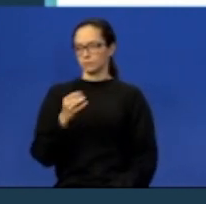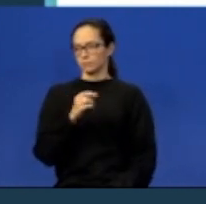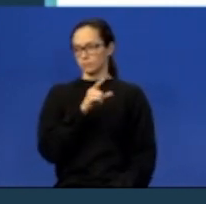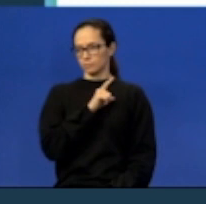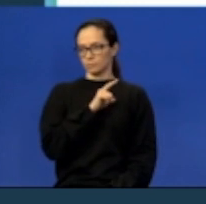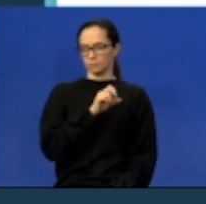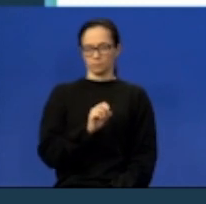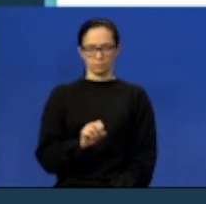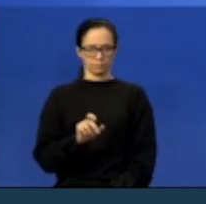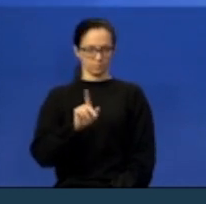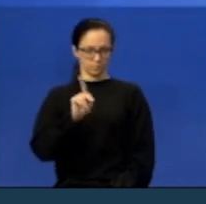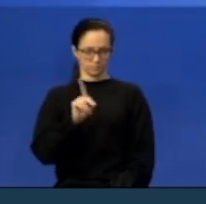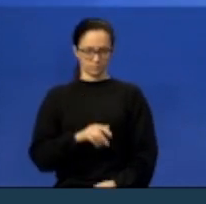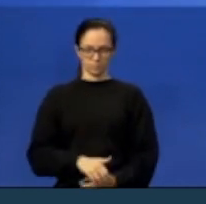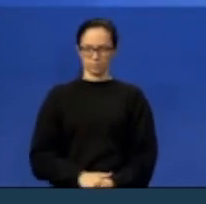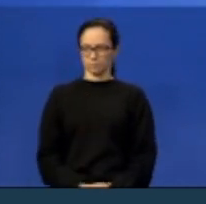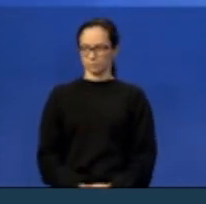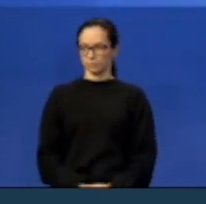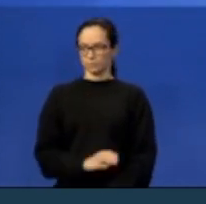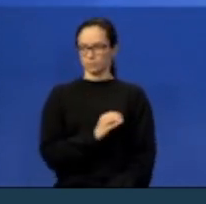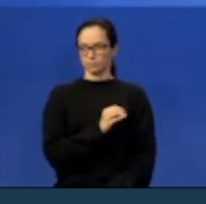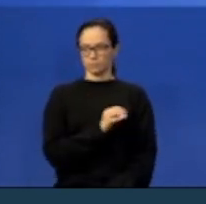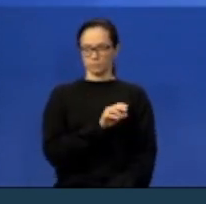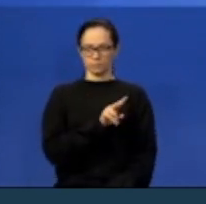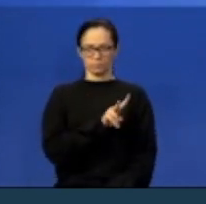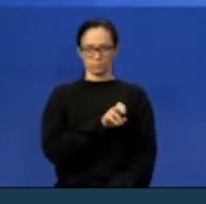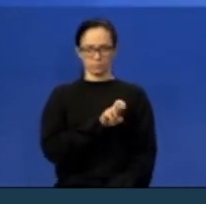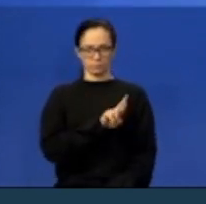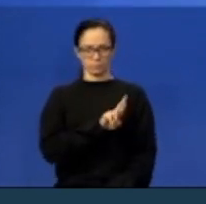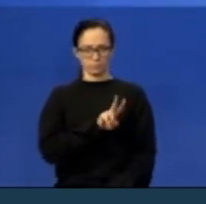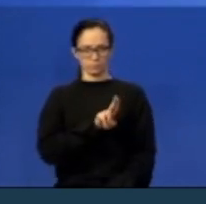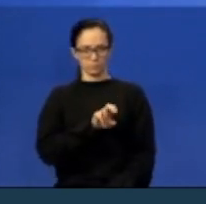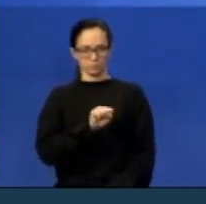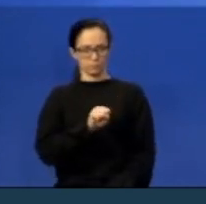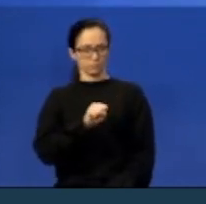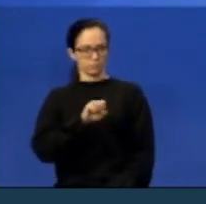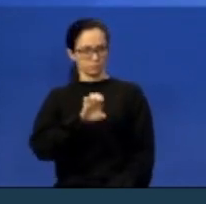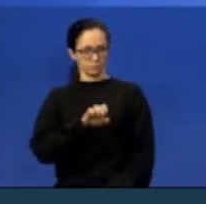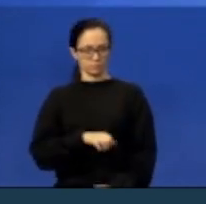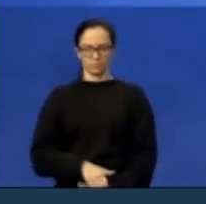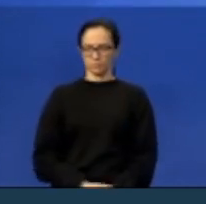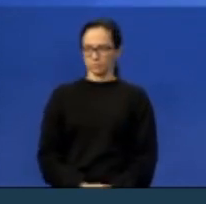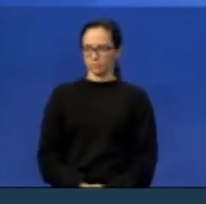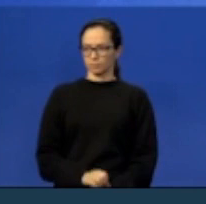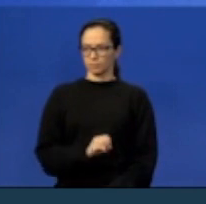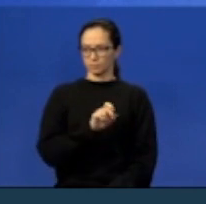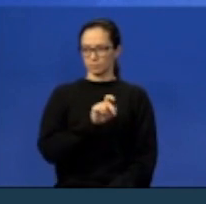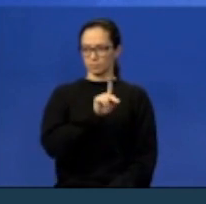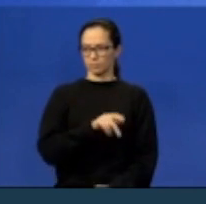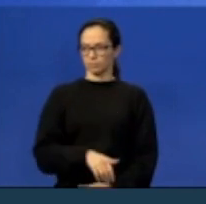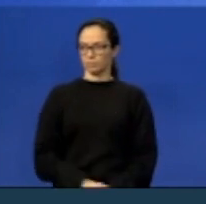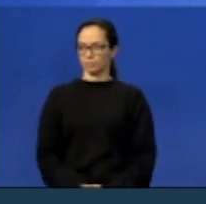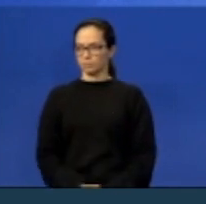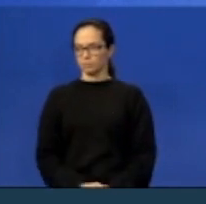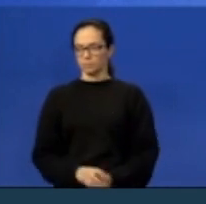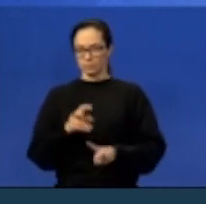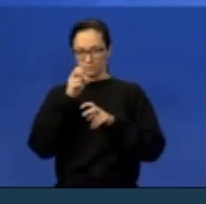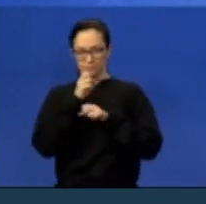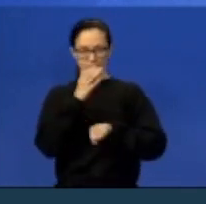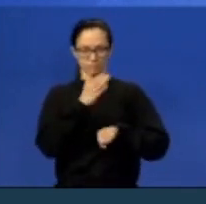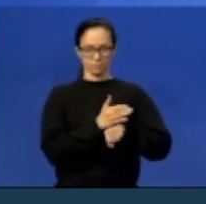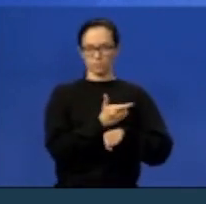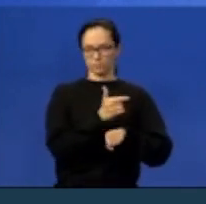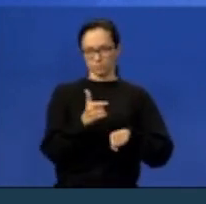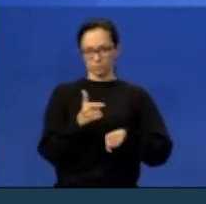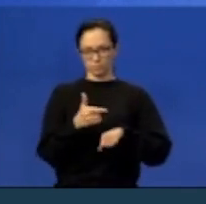são causadas por uma frequência de carga repetitiva, porém de baixa magnitude e não alta, que é comum, por exemplo,